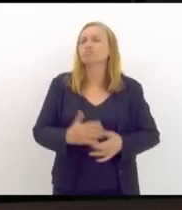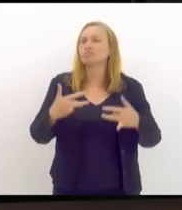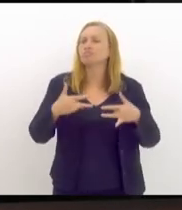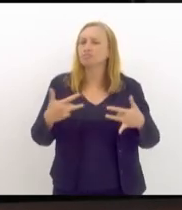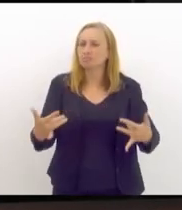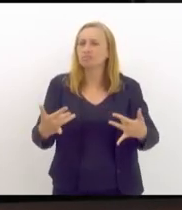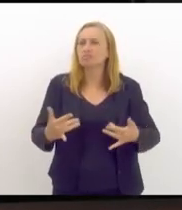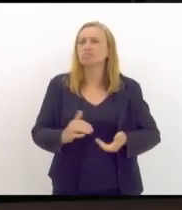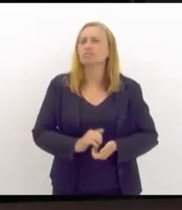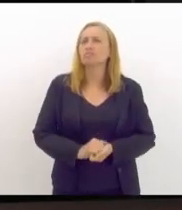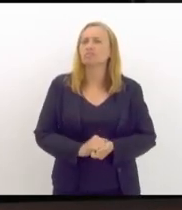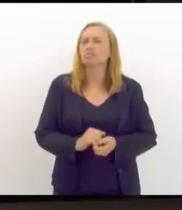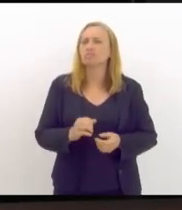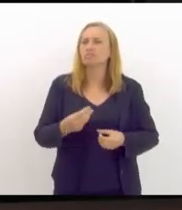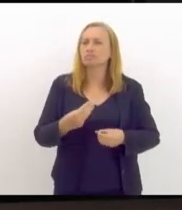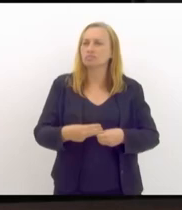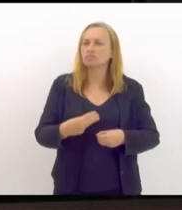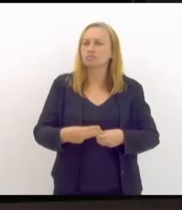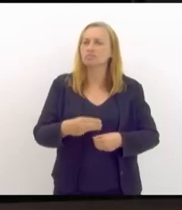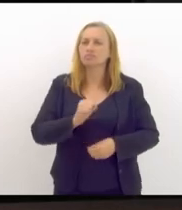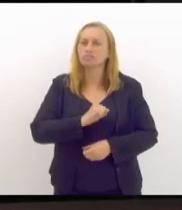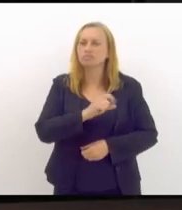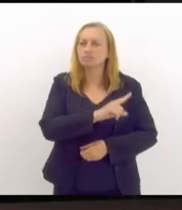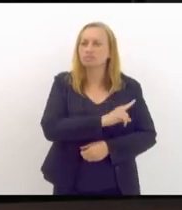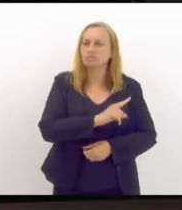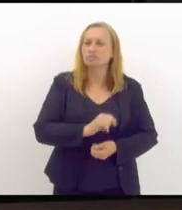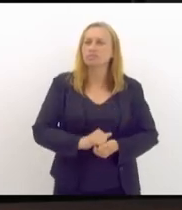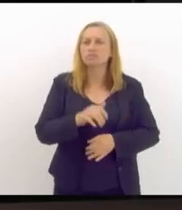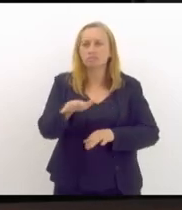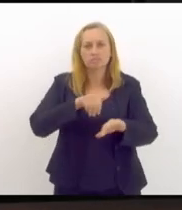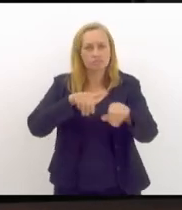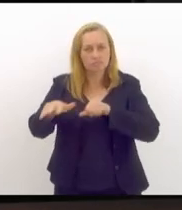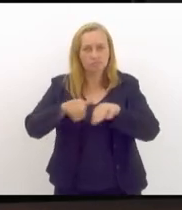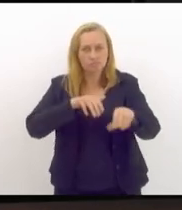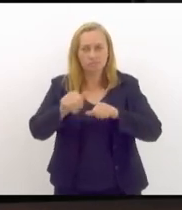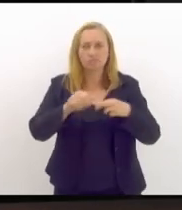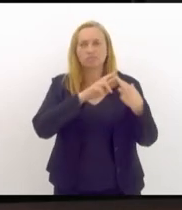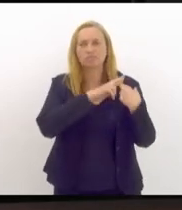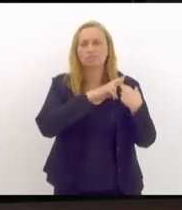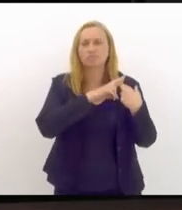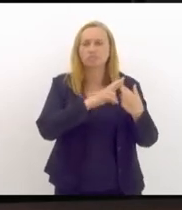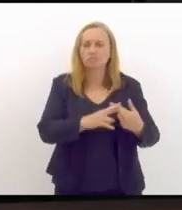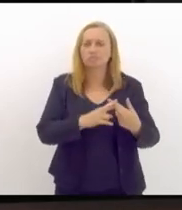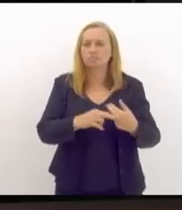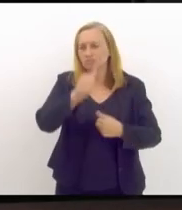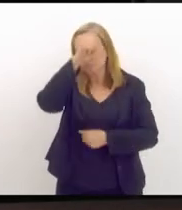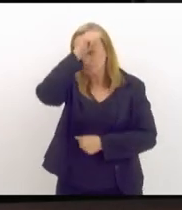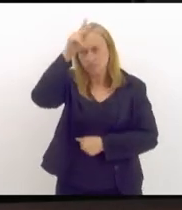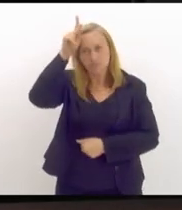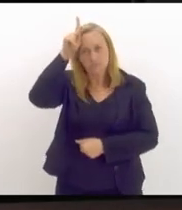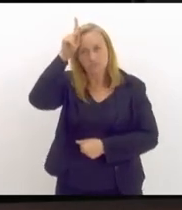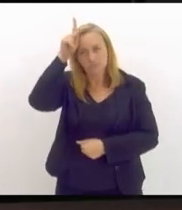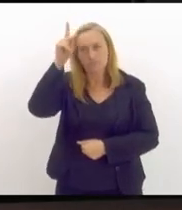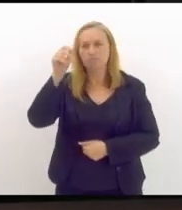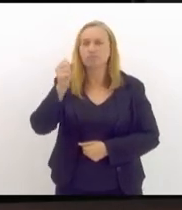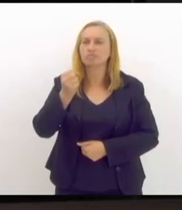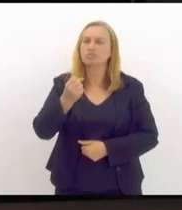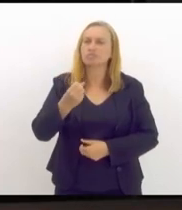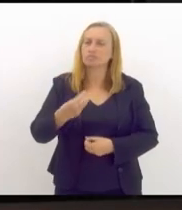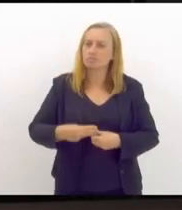solidariedade ao município de São Gonçalo e chamando a responsabilidade a Prefeitura do Município